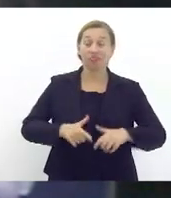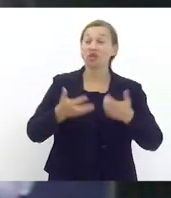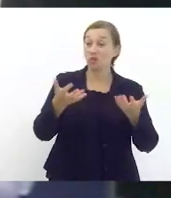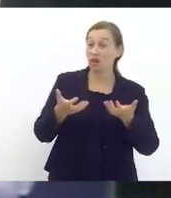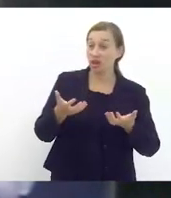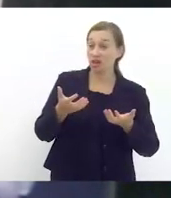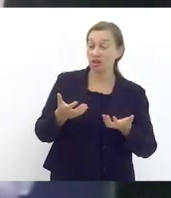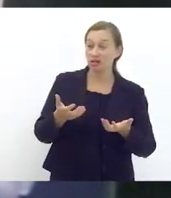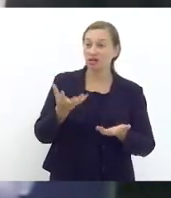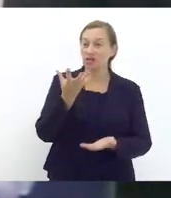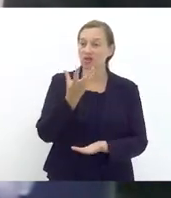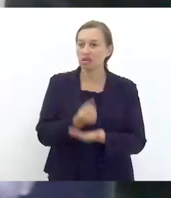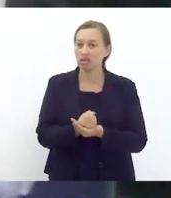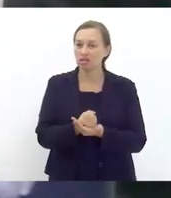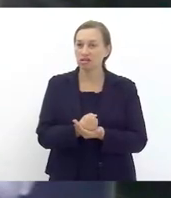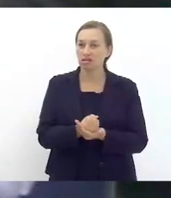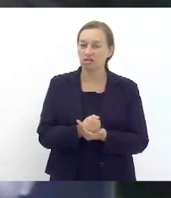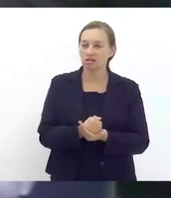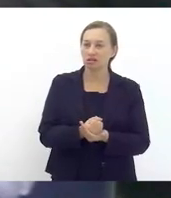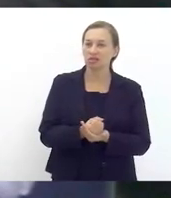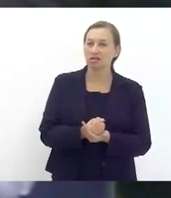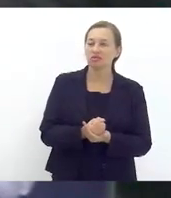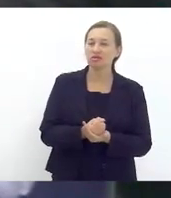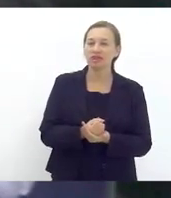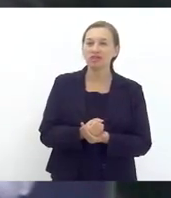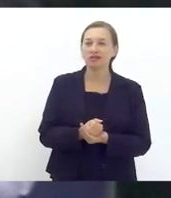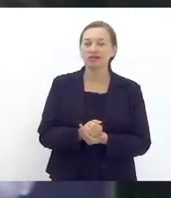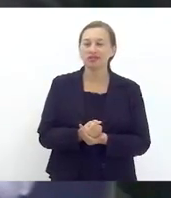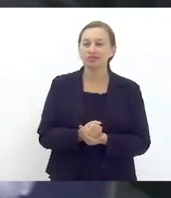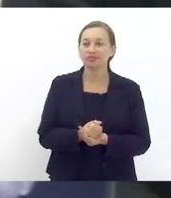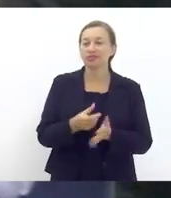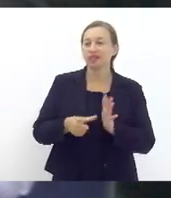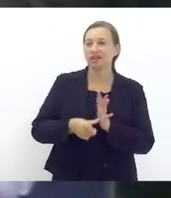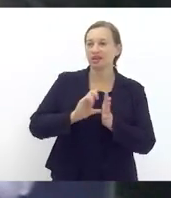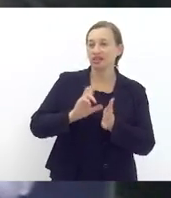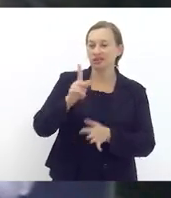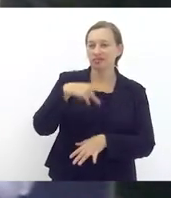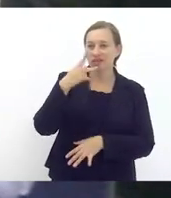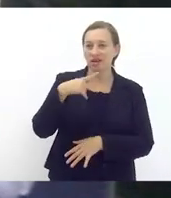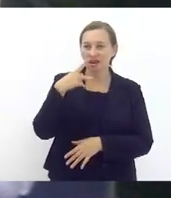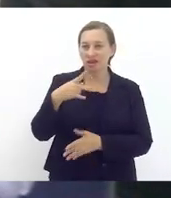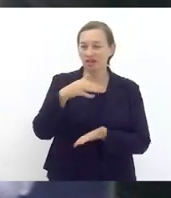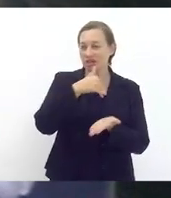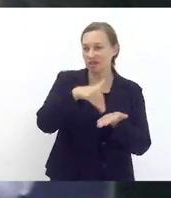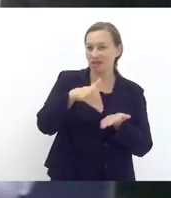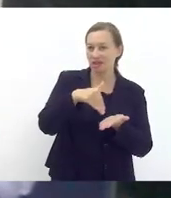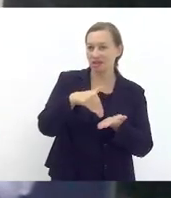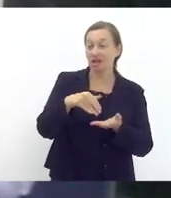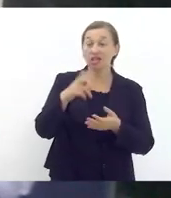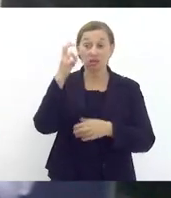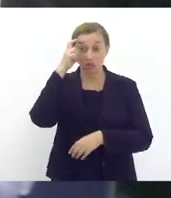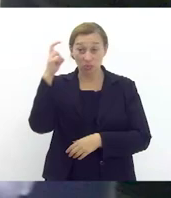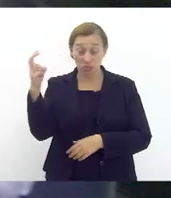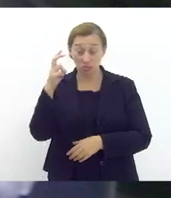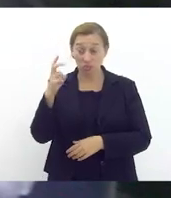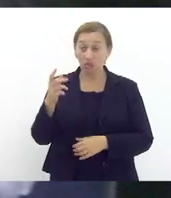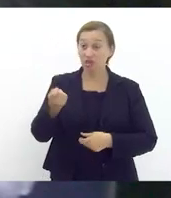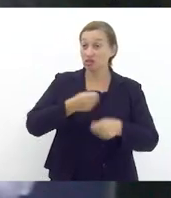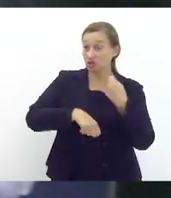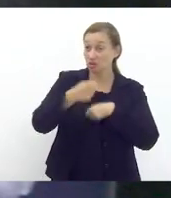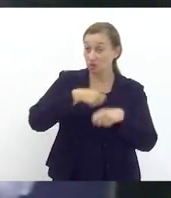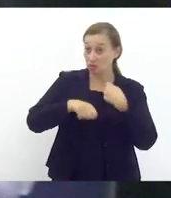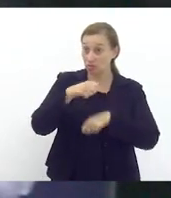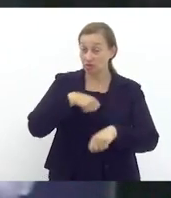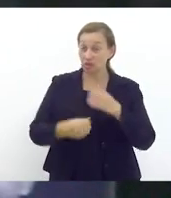alguns registros de presença antes de passar a palavra para secretária de cultura e de Economia